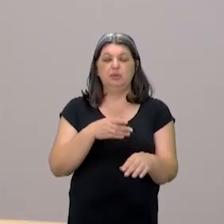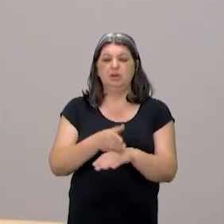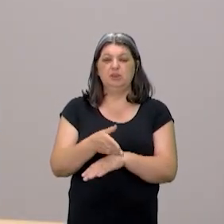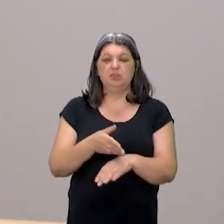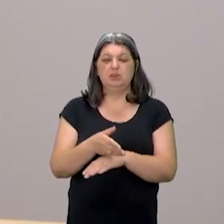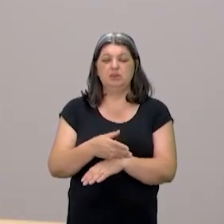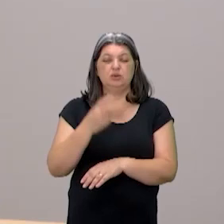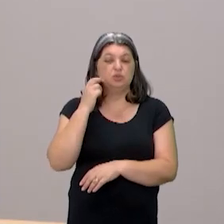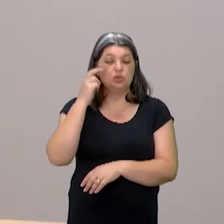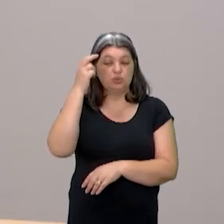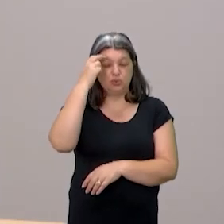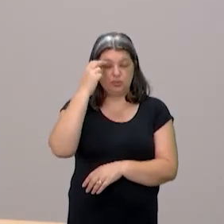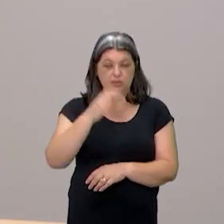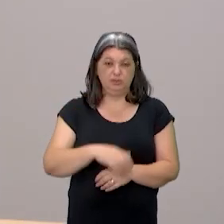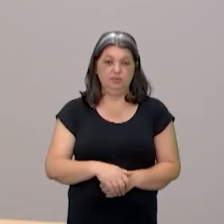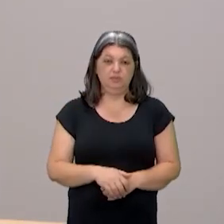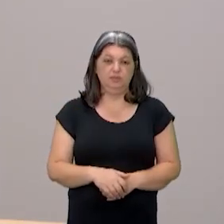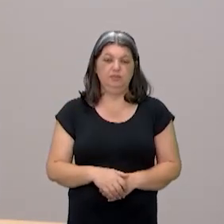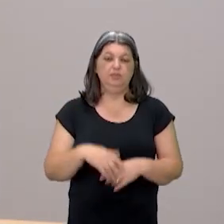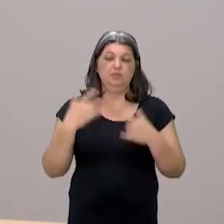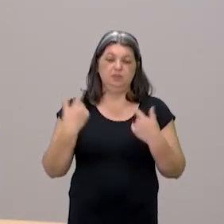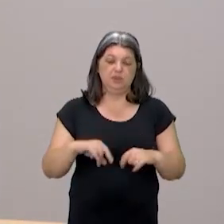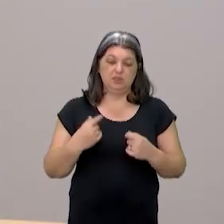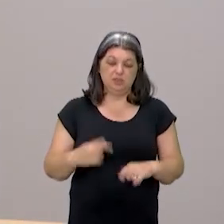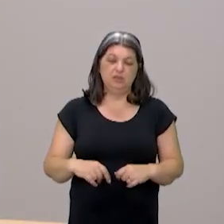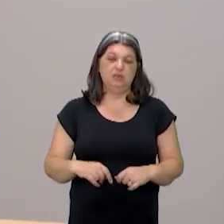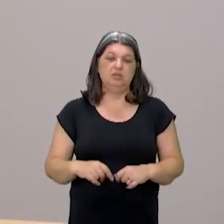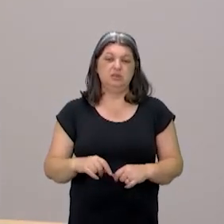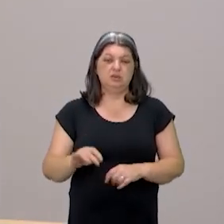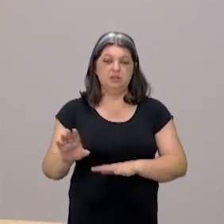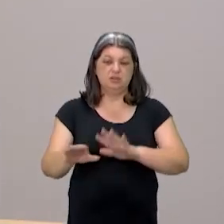Então, a gente precisa, né, que o poder público traga